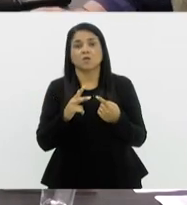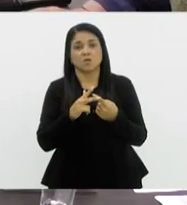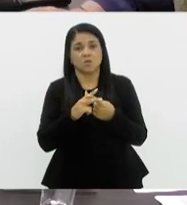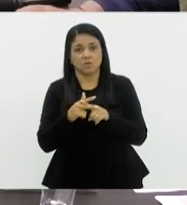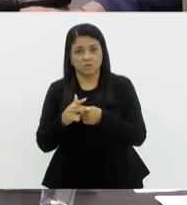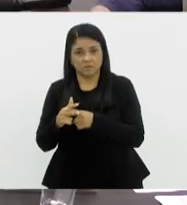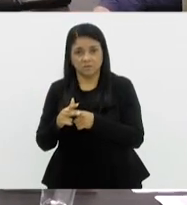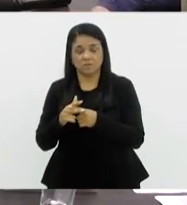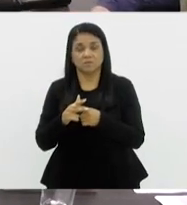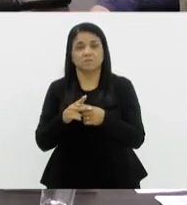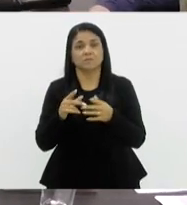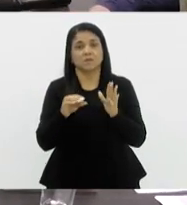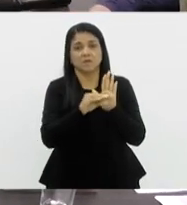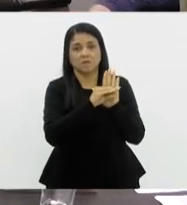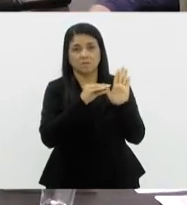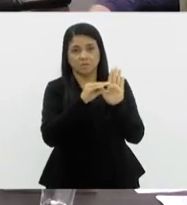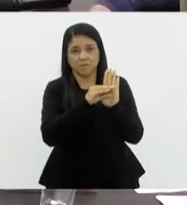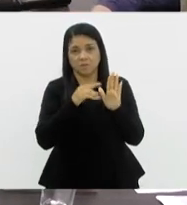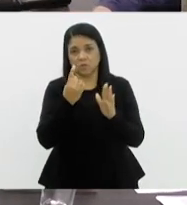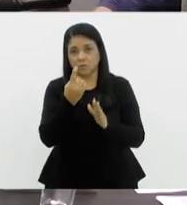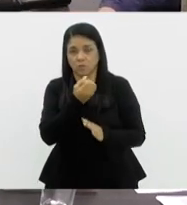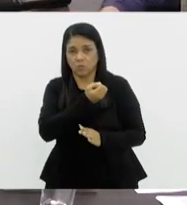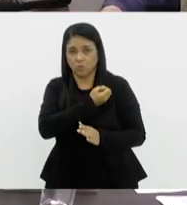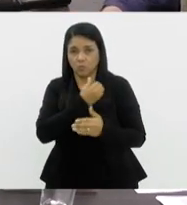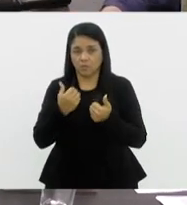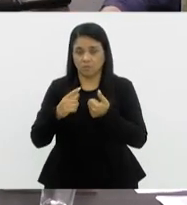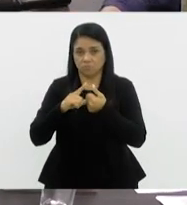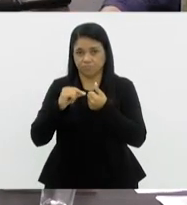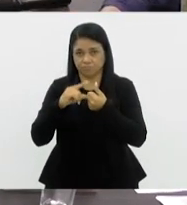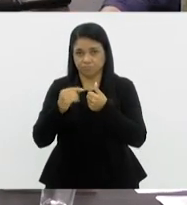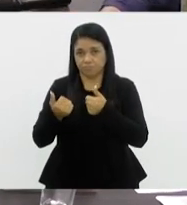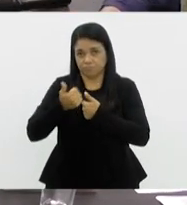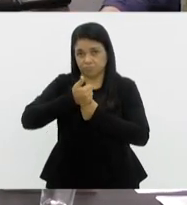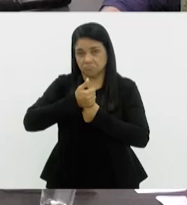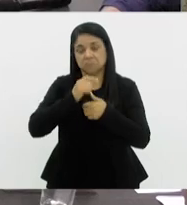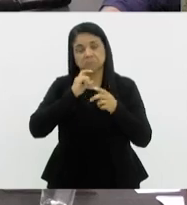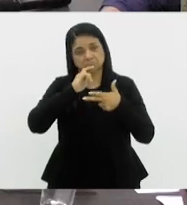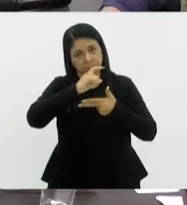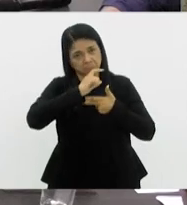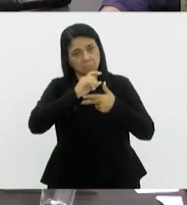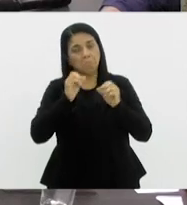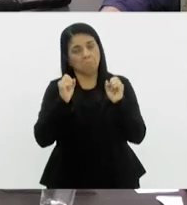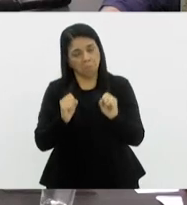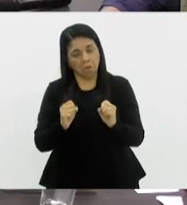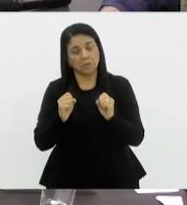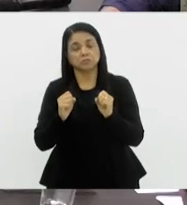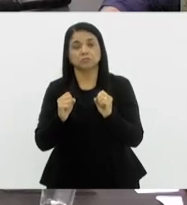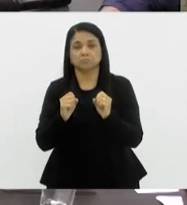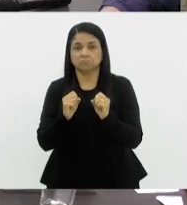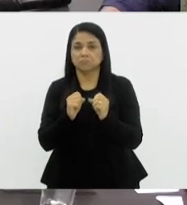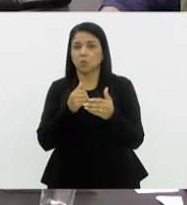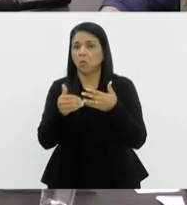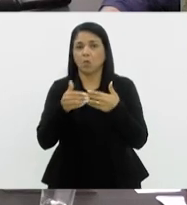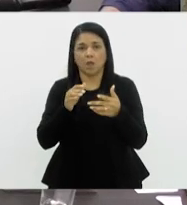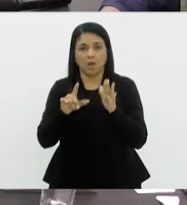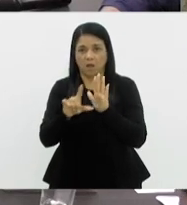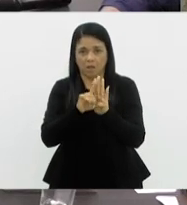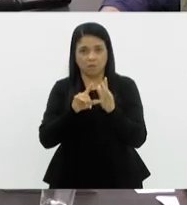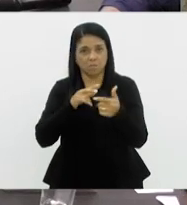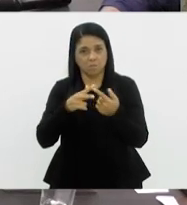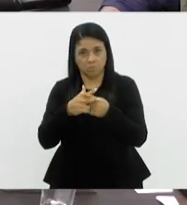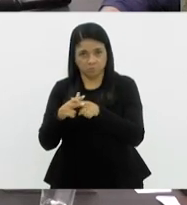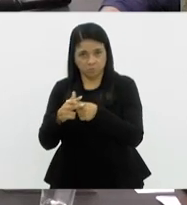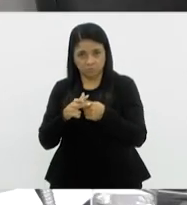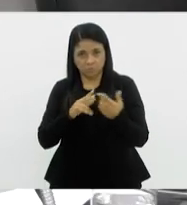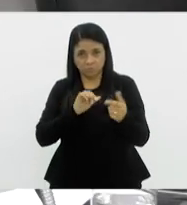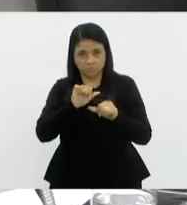emenda supressiva número 1 para suprimir o artigo 6º, que, obviamente, o Poder Executivo pode regulamentar qualquer lei. E a emenda número